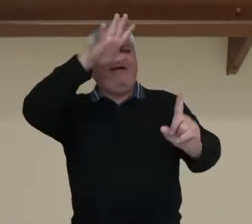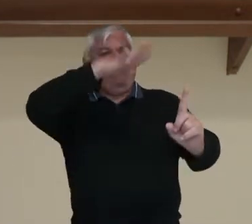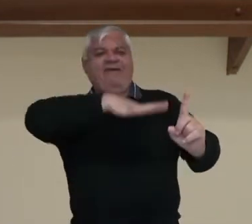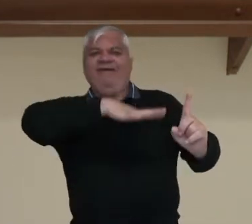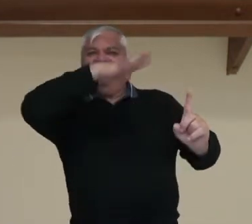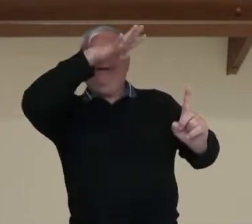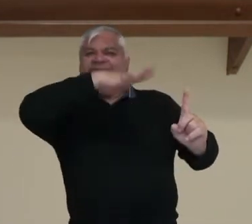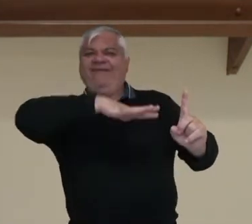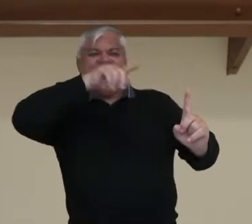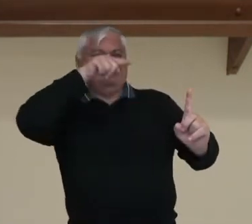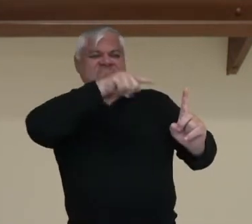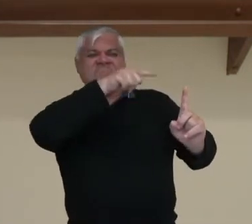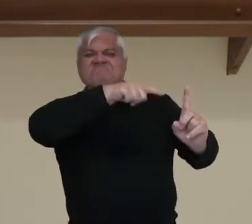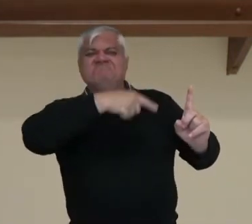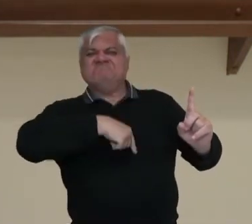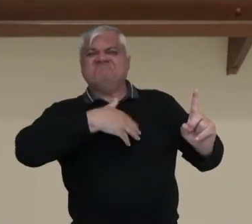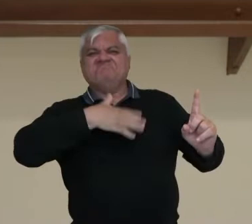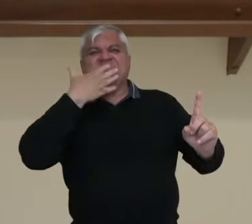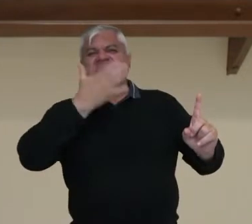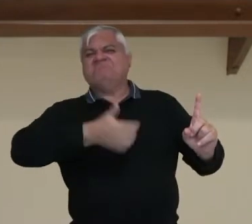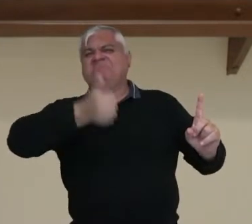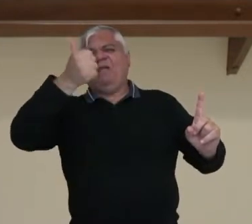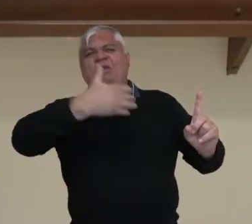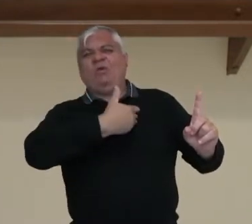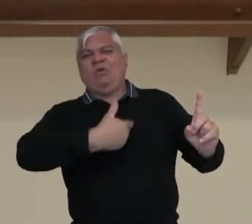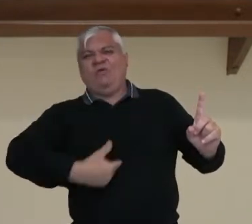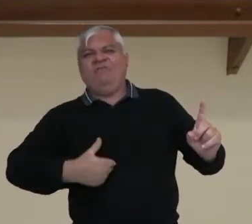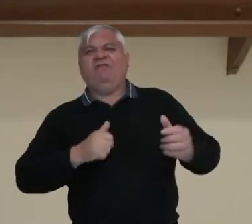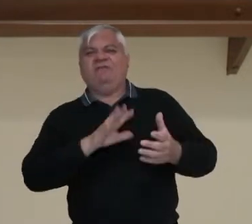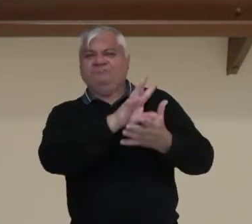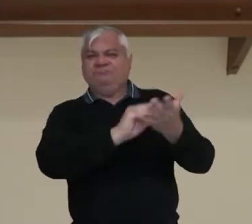então, como uma imagem a ser seguida.